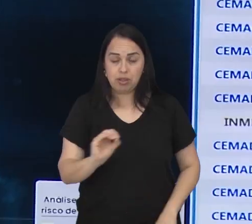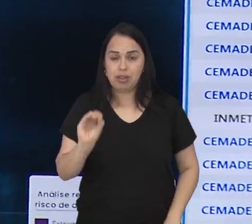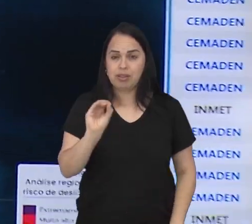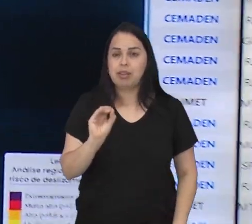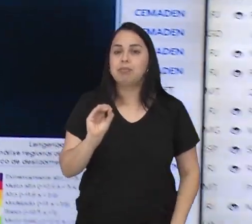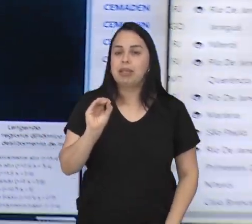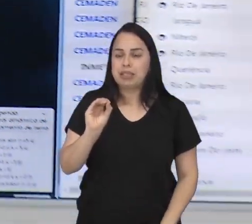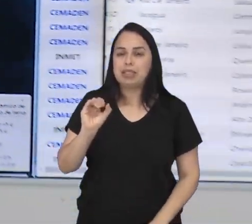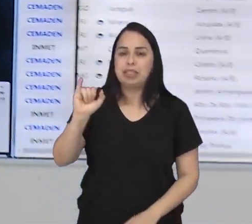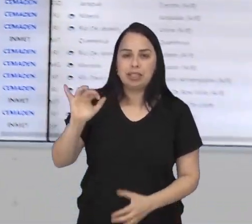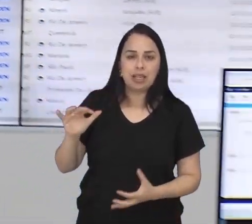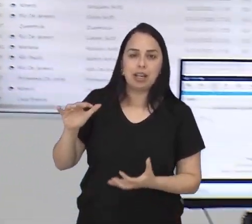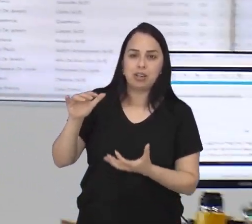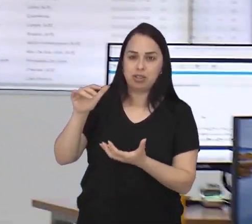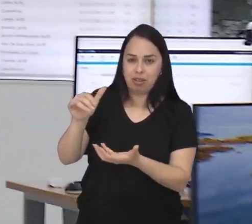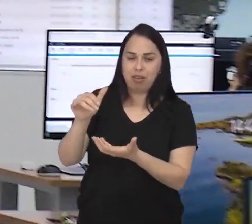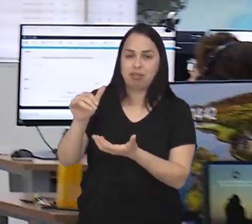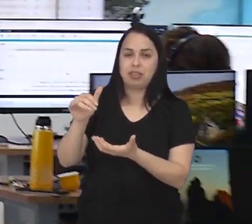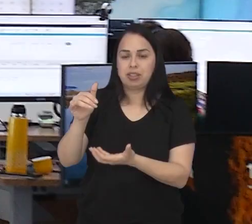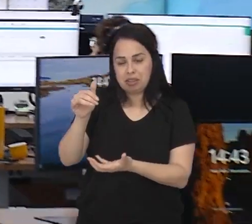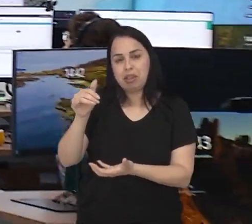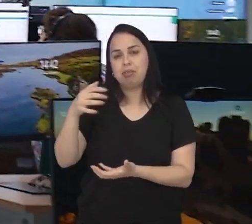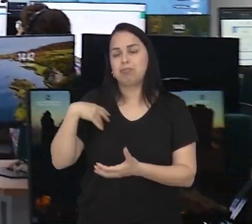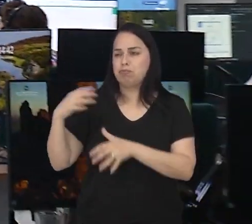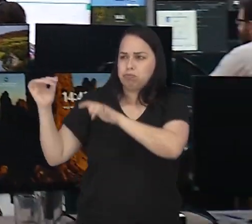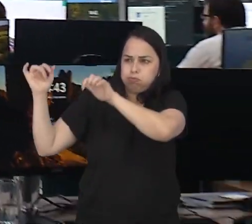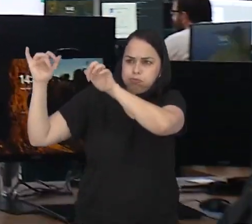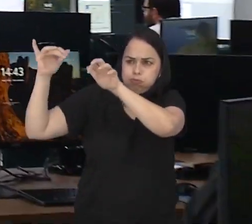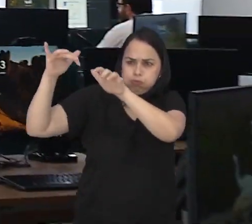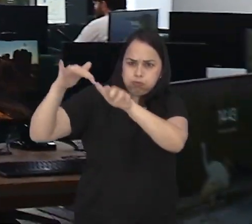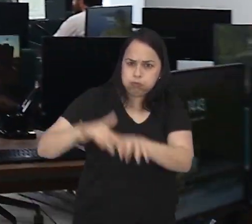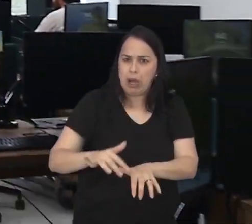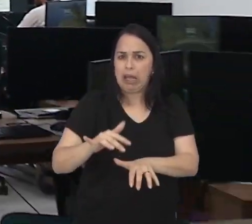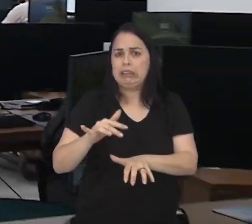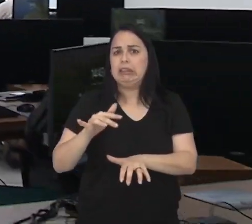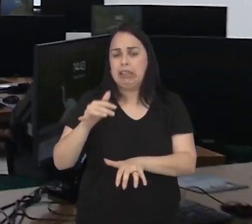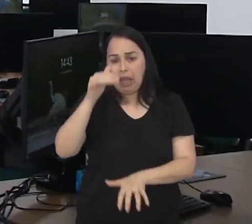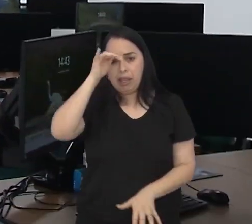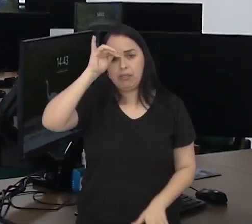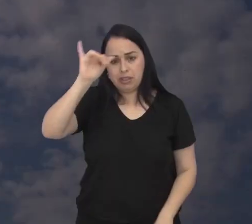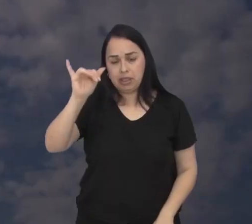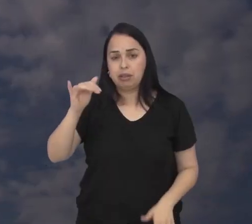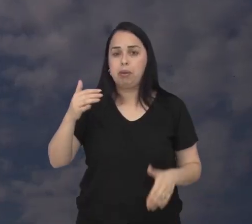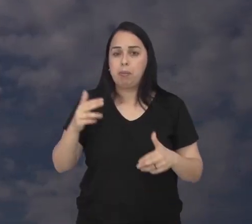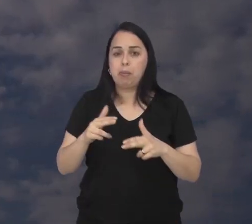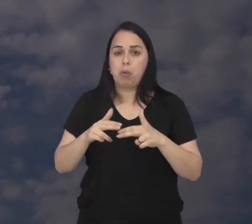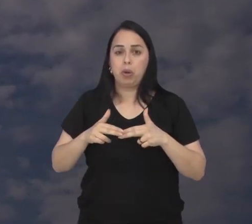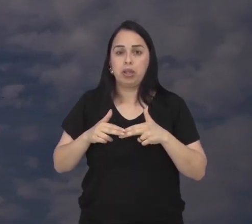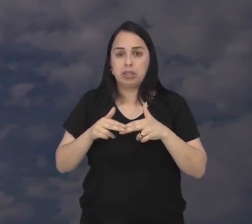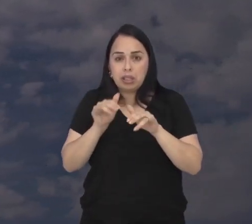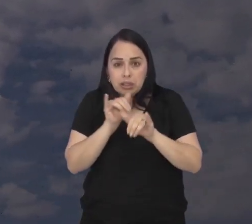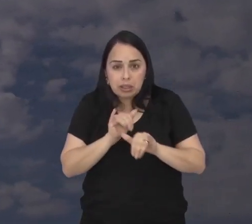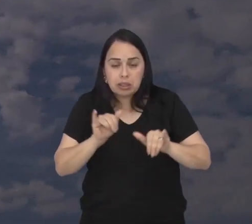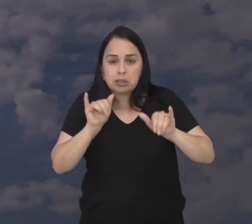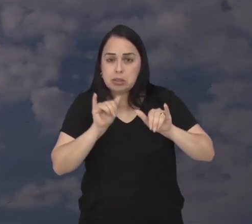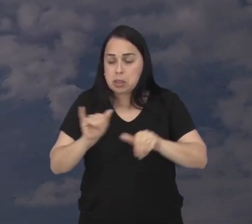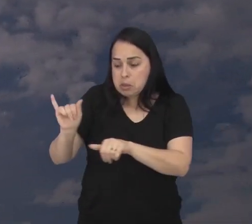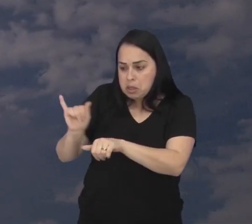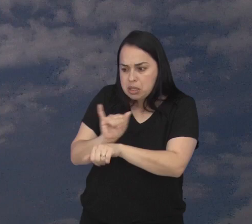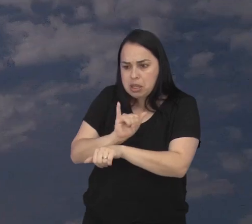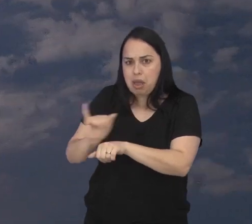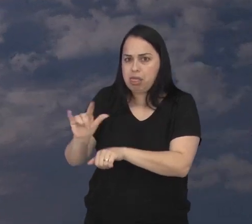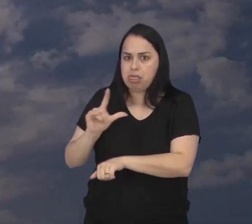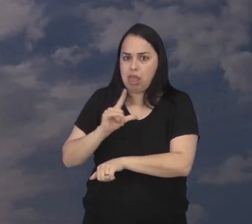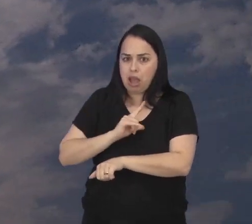severas. Outubro é o mês internacional de prevenção a desastres naturais. E as ações preventivas